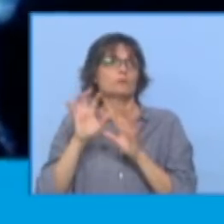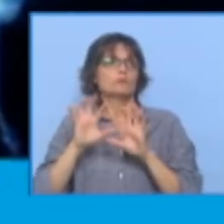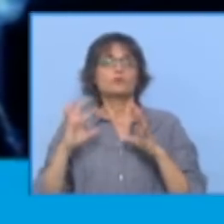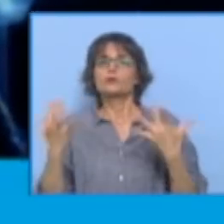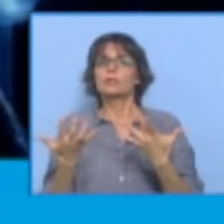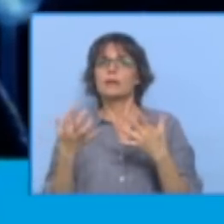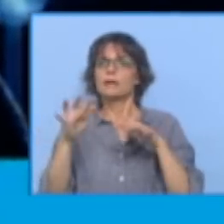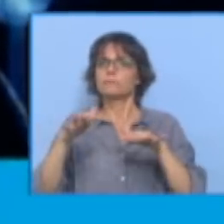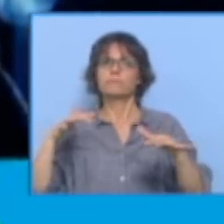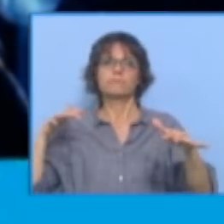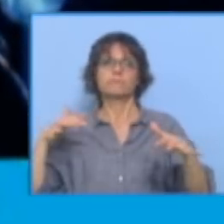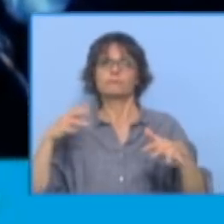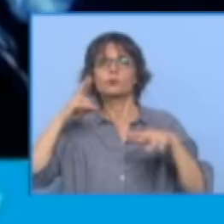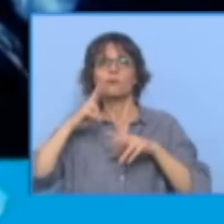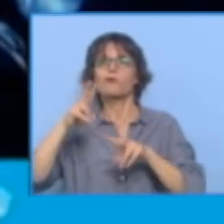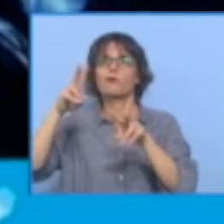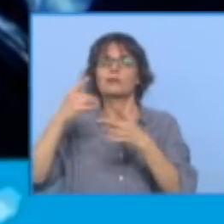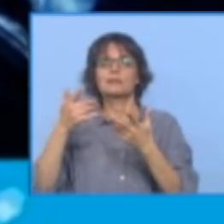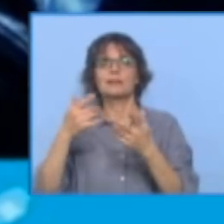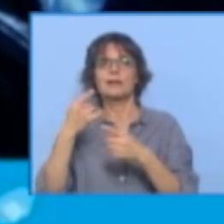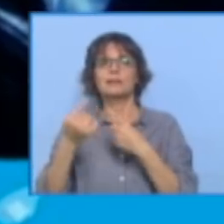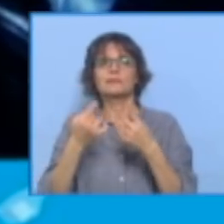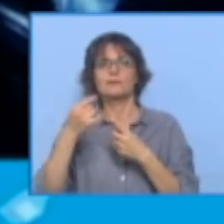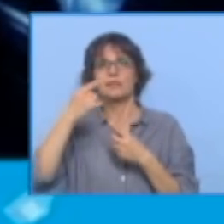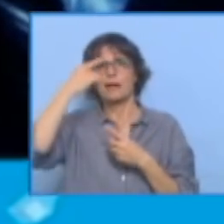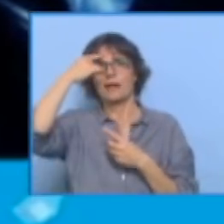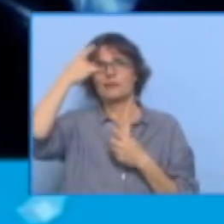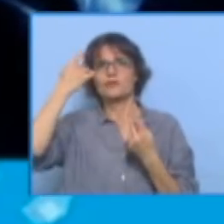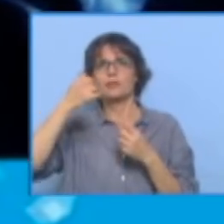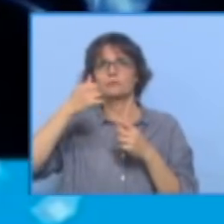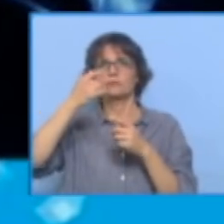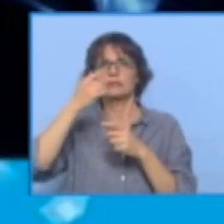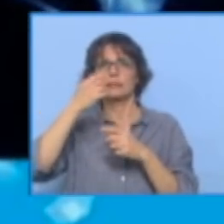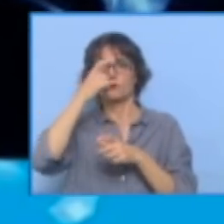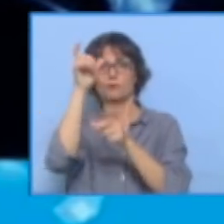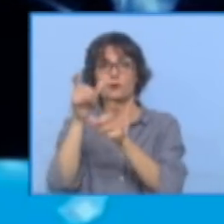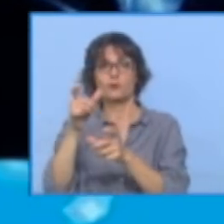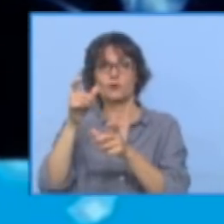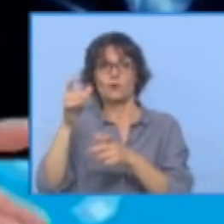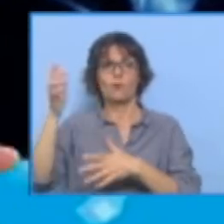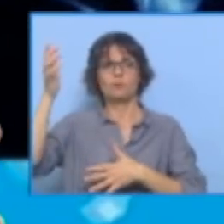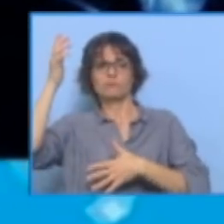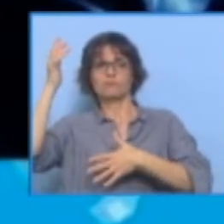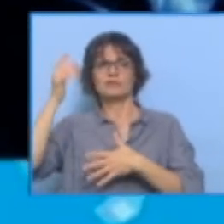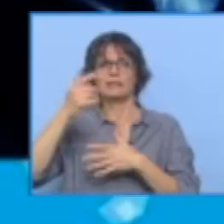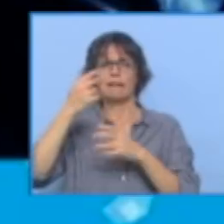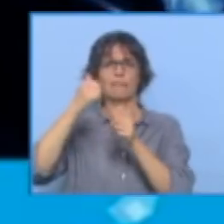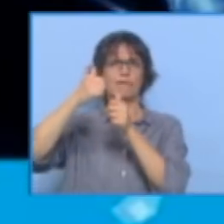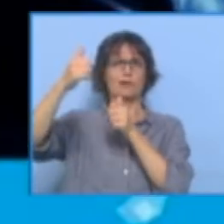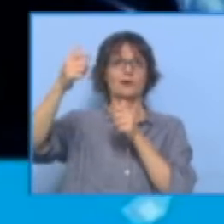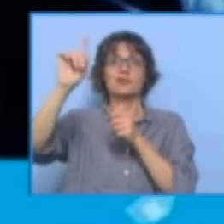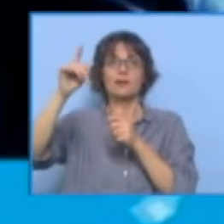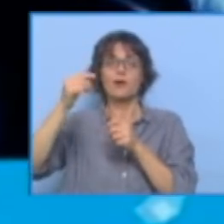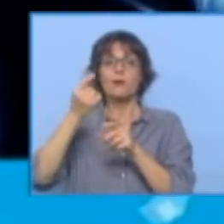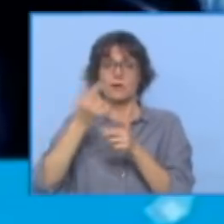assistir, tem esta componente que muitas vezes o artista não está tão distante, mas são próximos. Então, se formos de familiares até